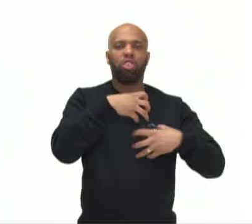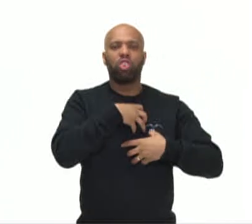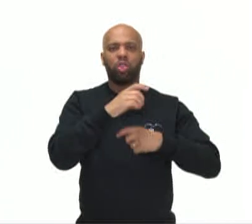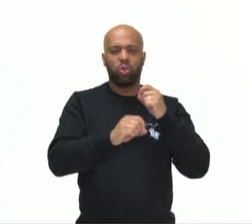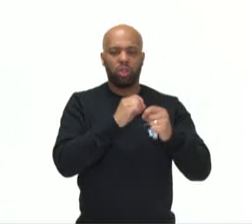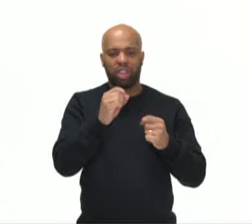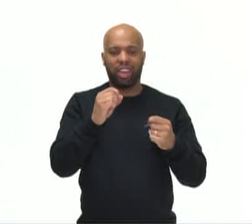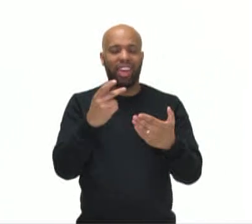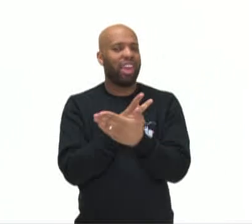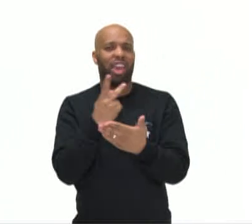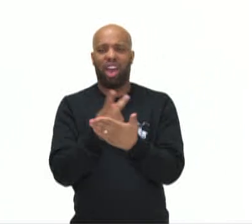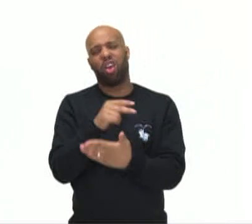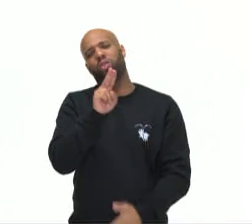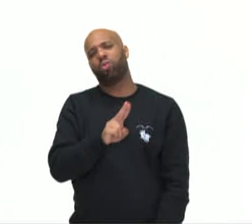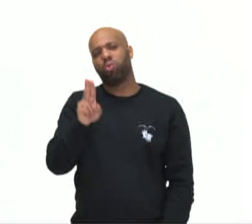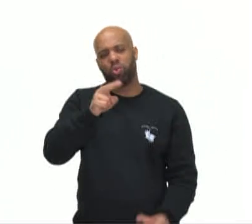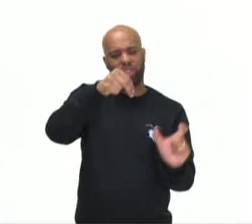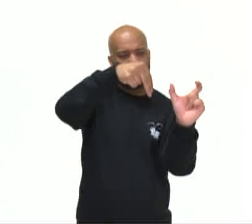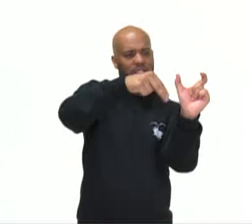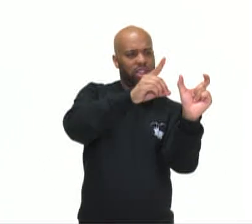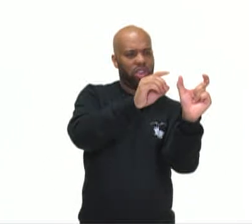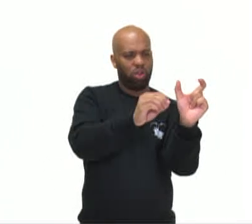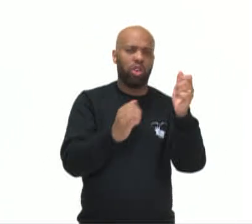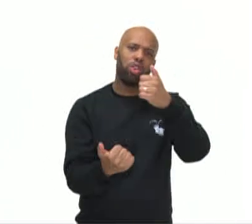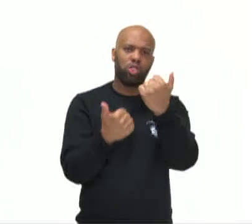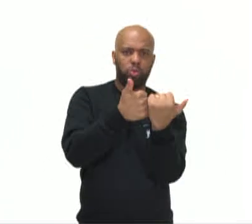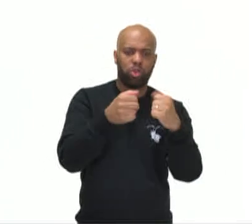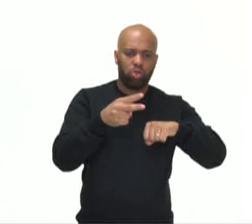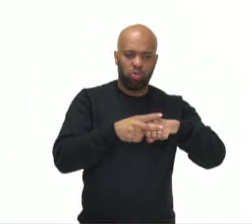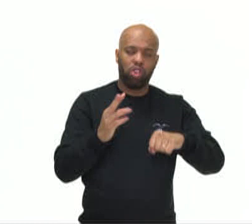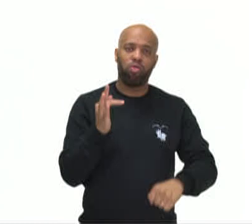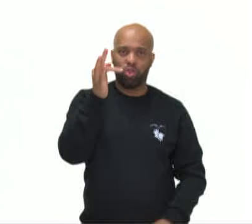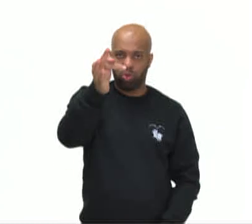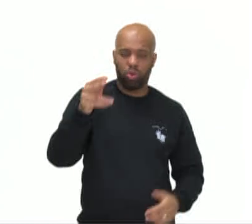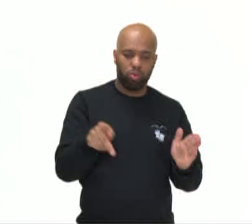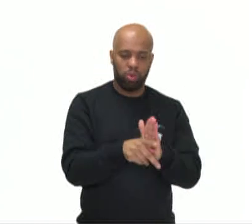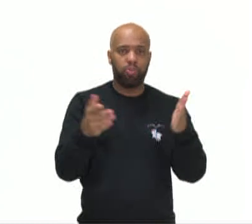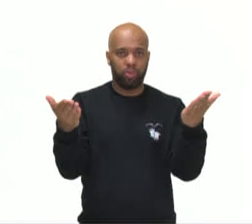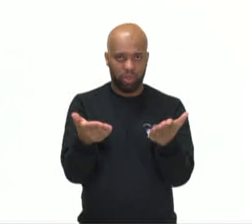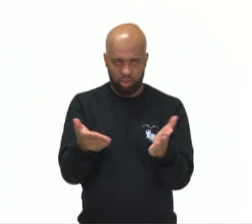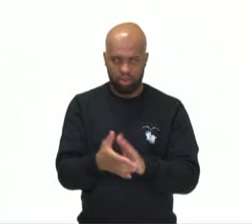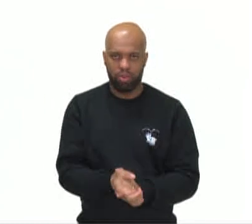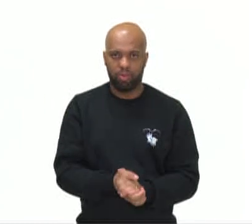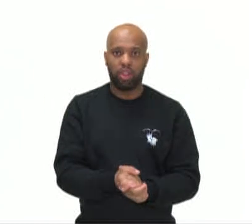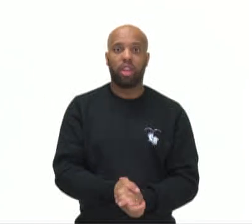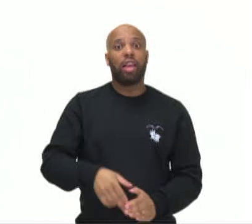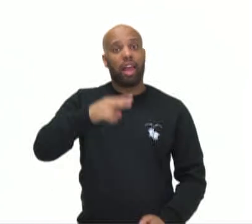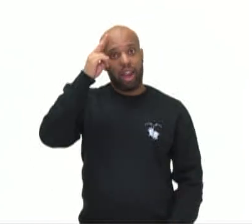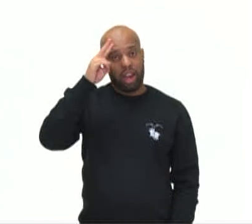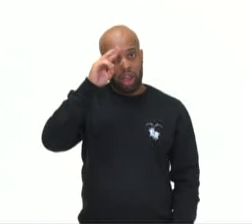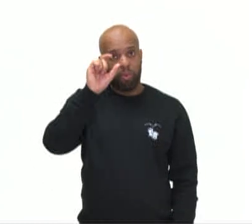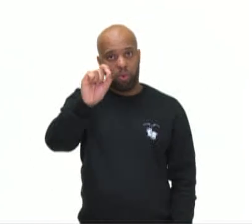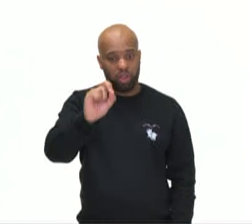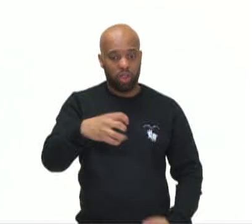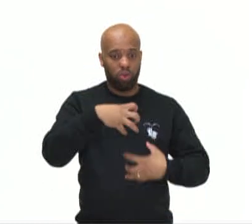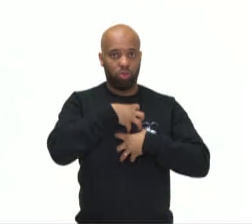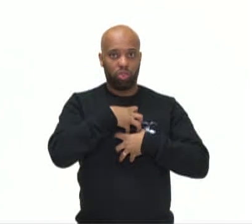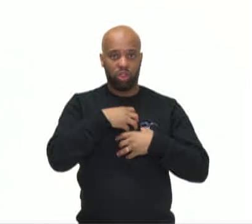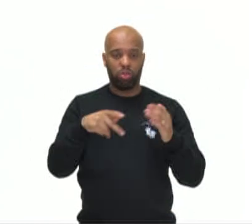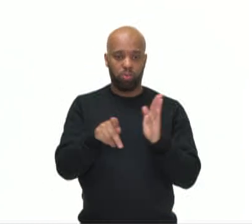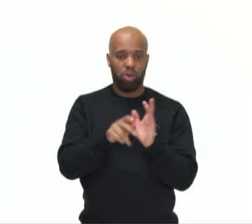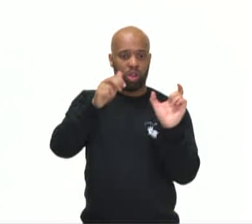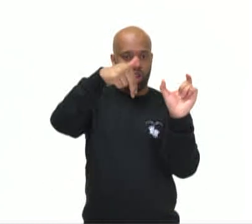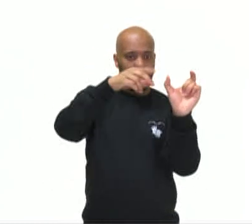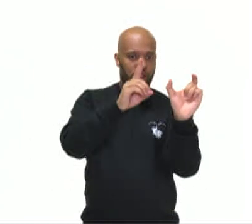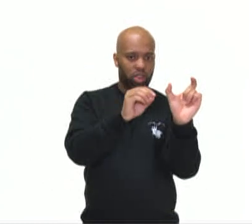maneira inadequada para substituir o verbo no futuro do presente. Lembre-se de que a forma nominal do